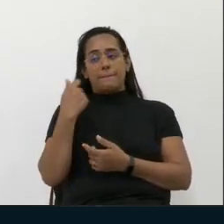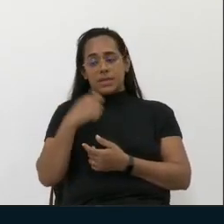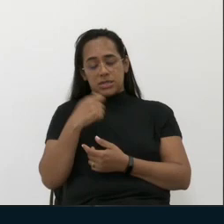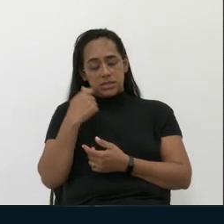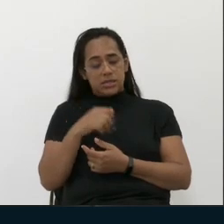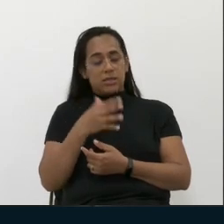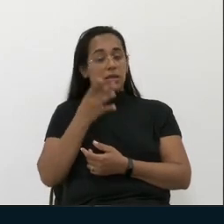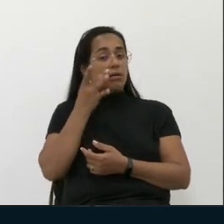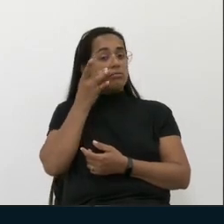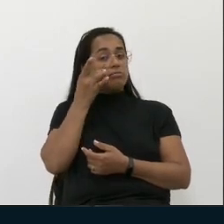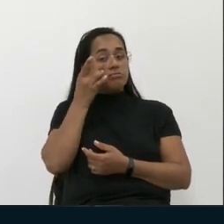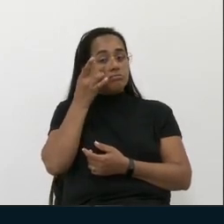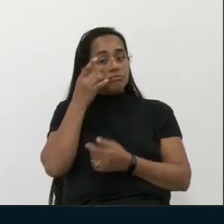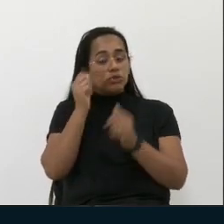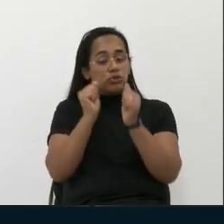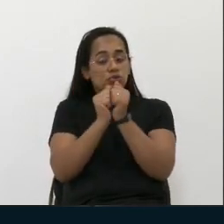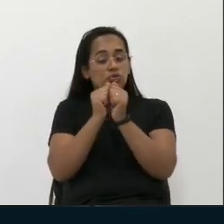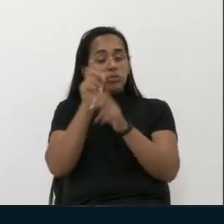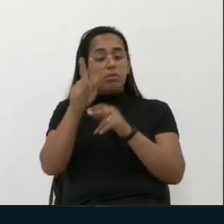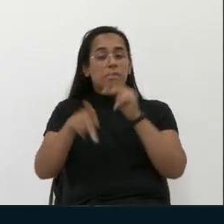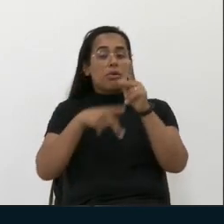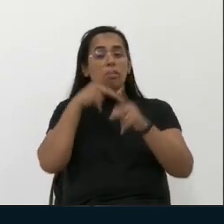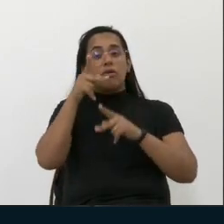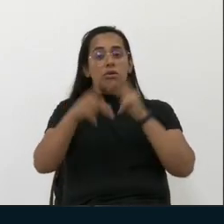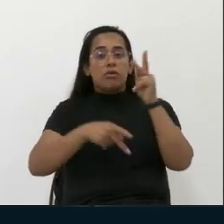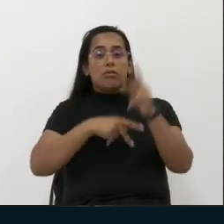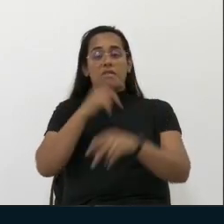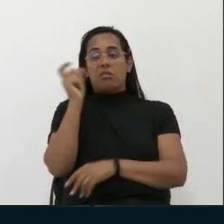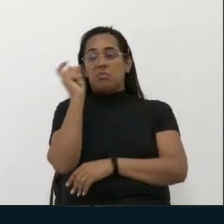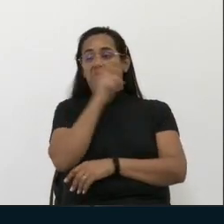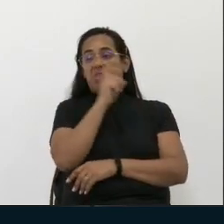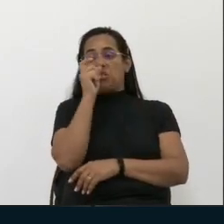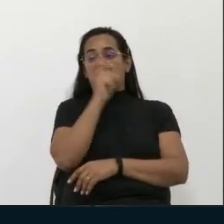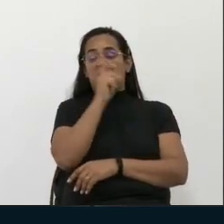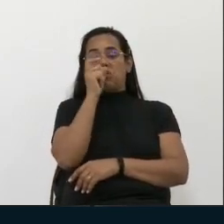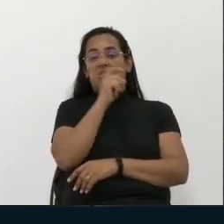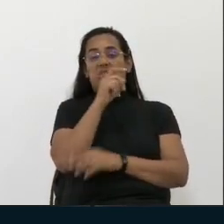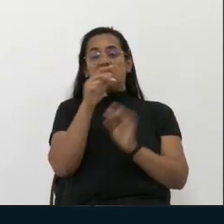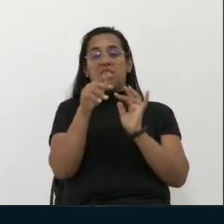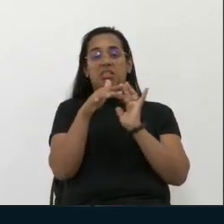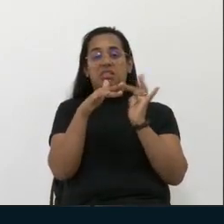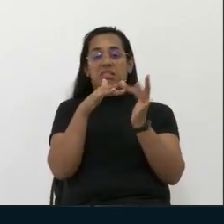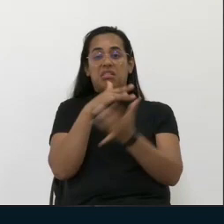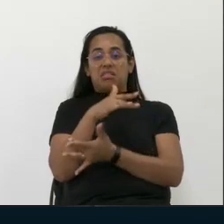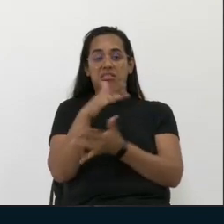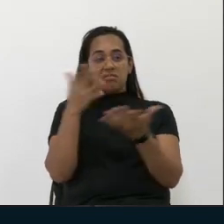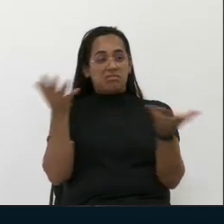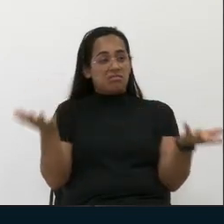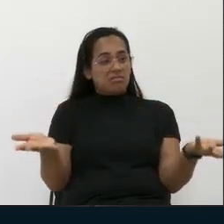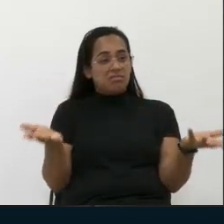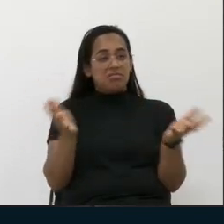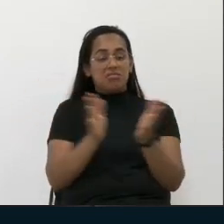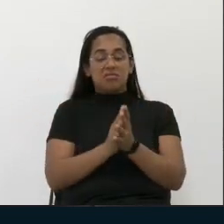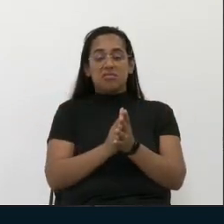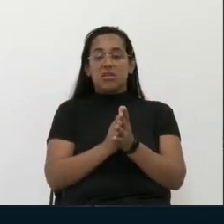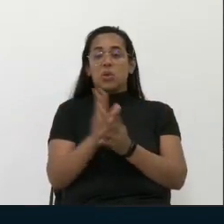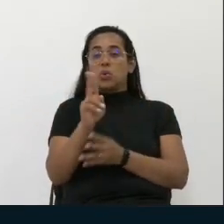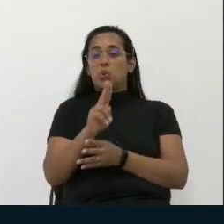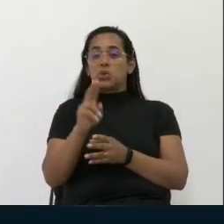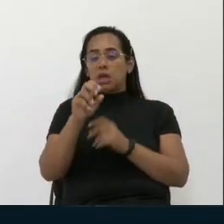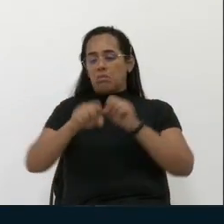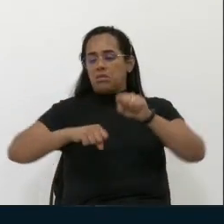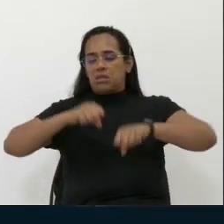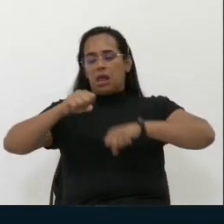não é? Não é ficar mentindo na internet, mentir que usa bicicleta e